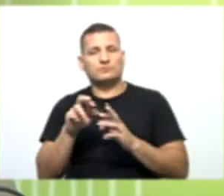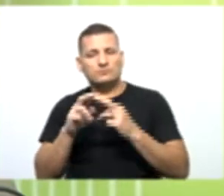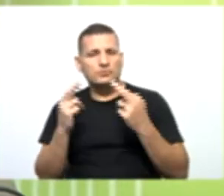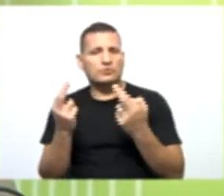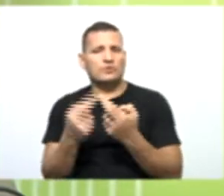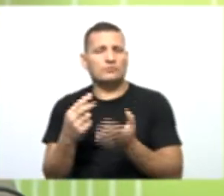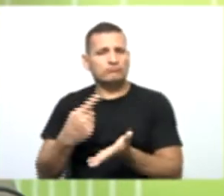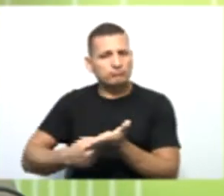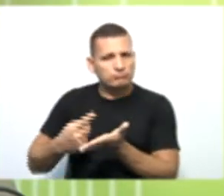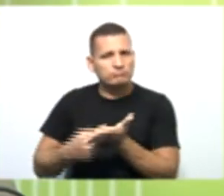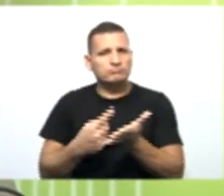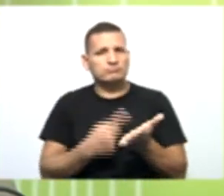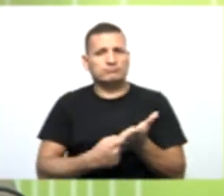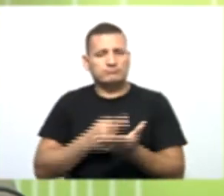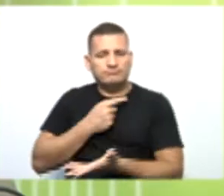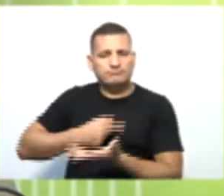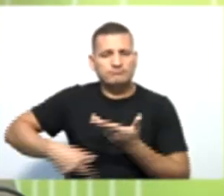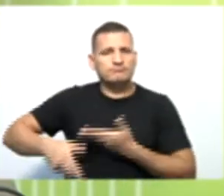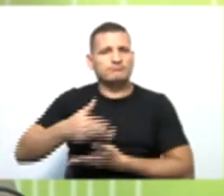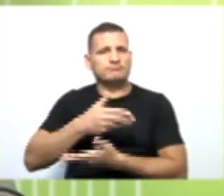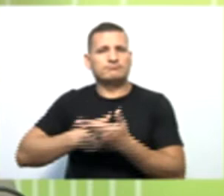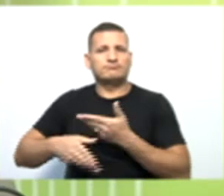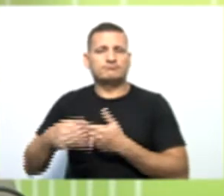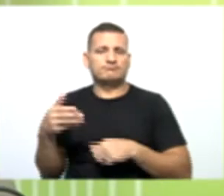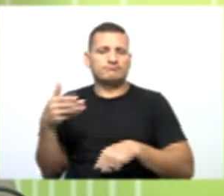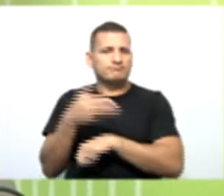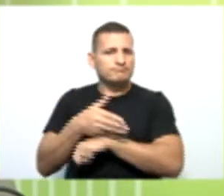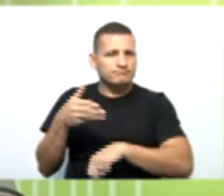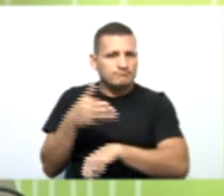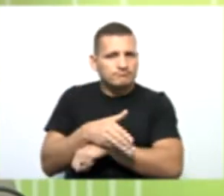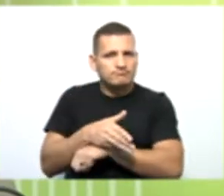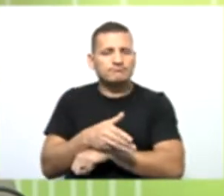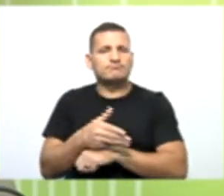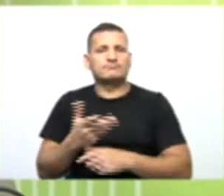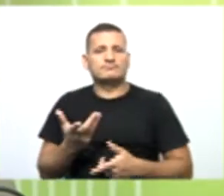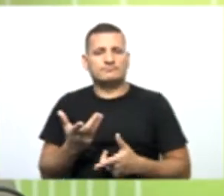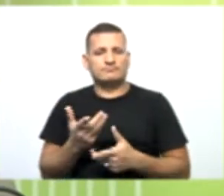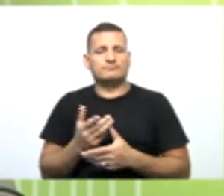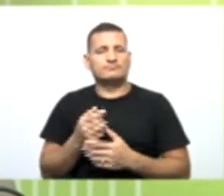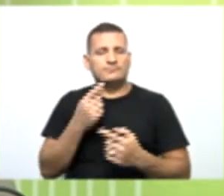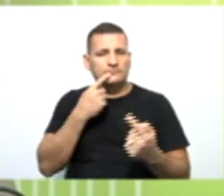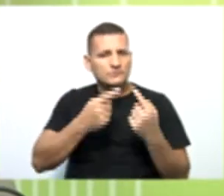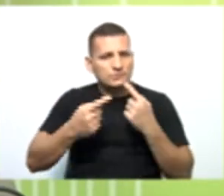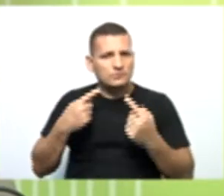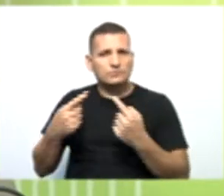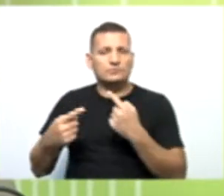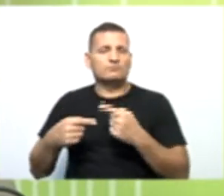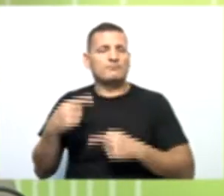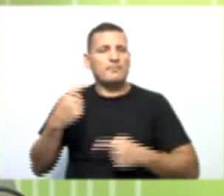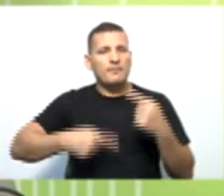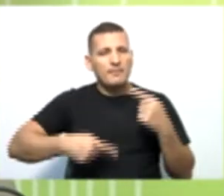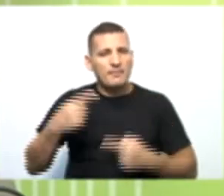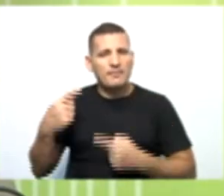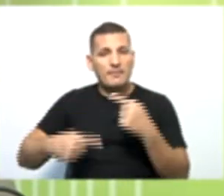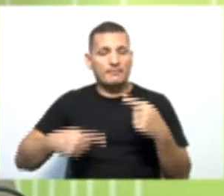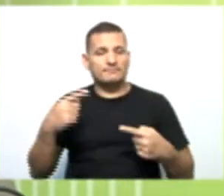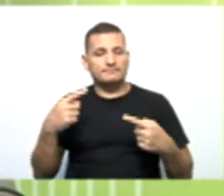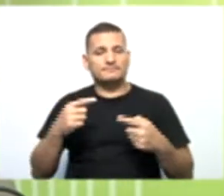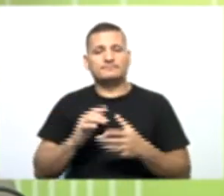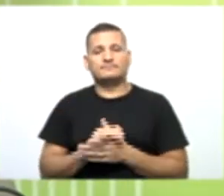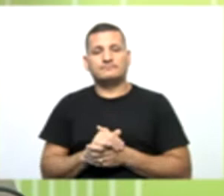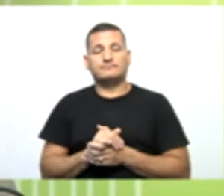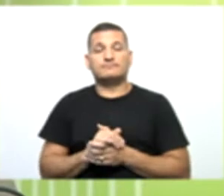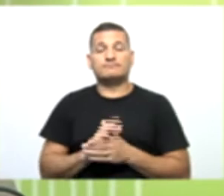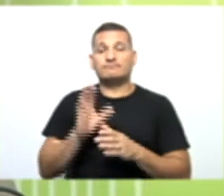ser cooperativo, eu tenho que ter processo de participação ativa, ser dialógico, debater. Dentro